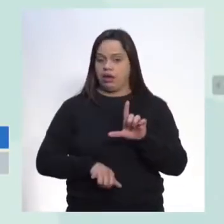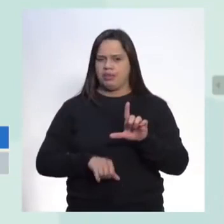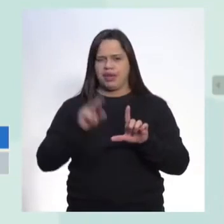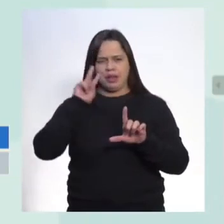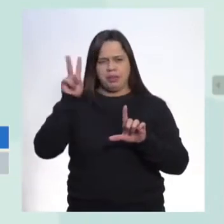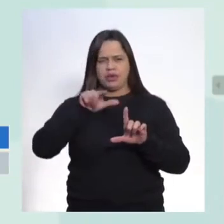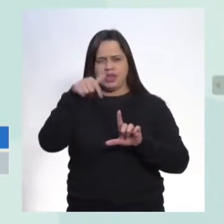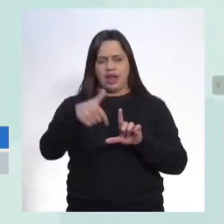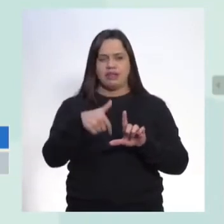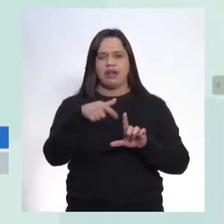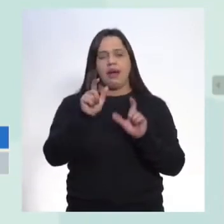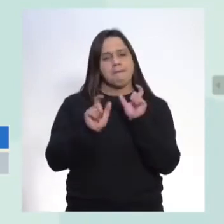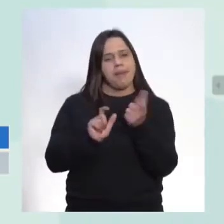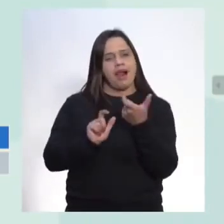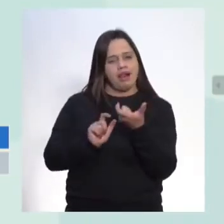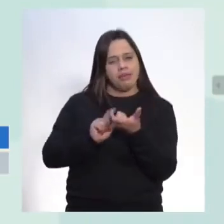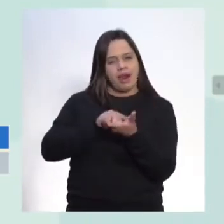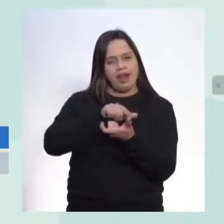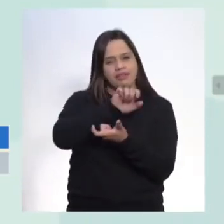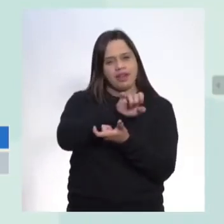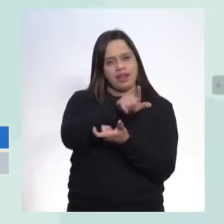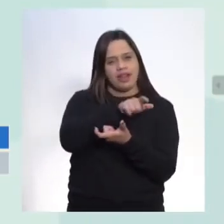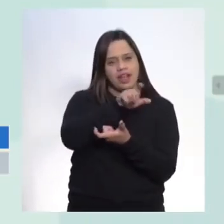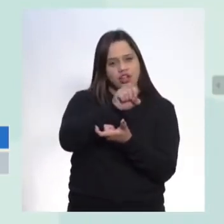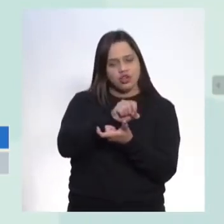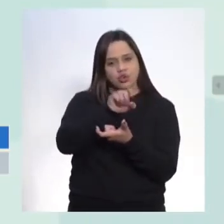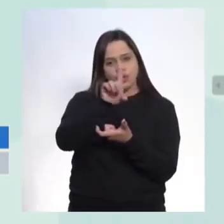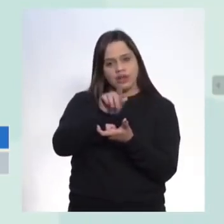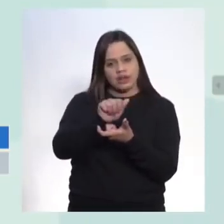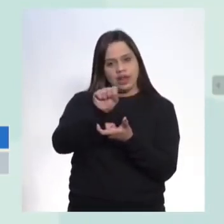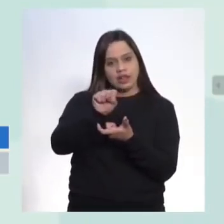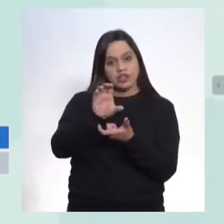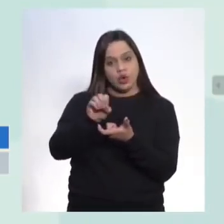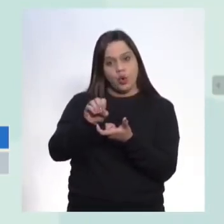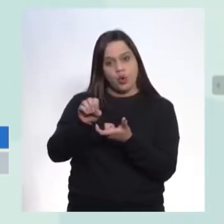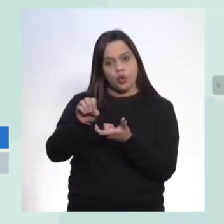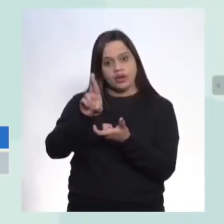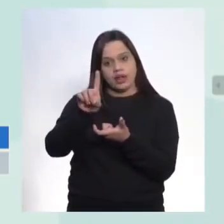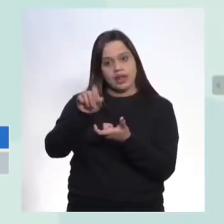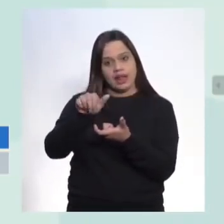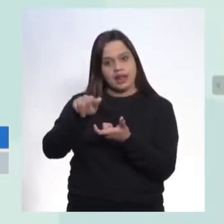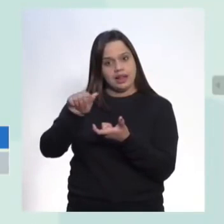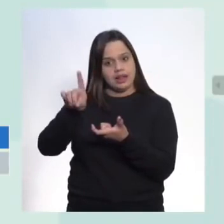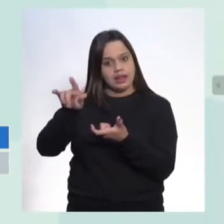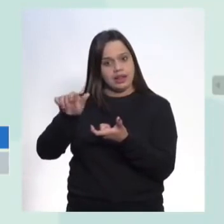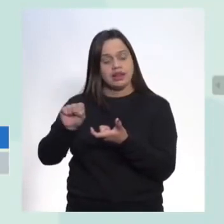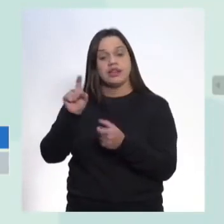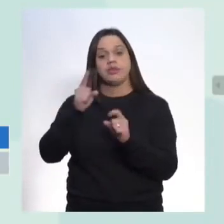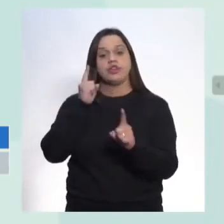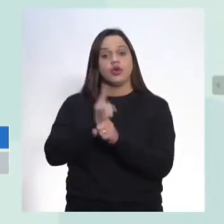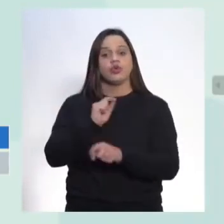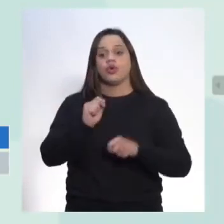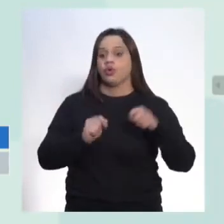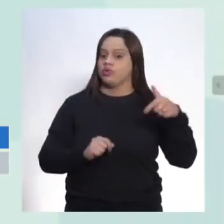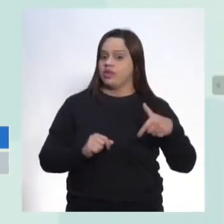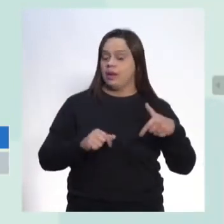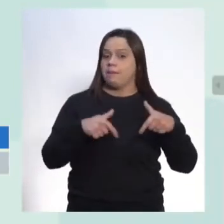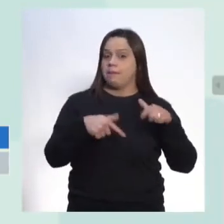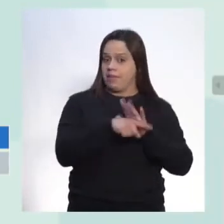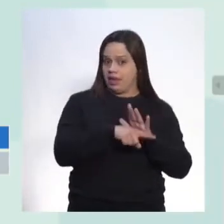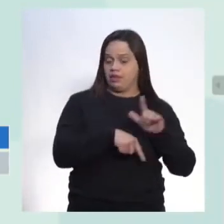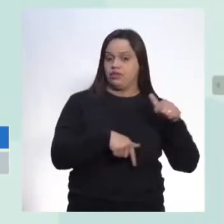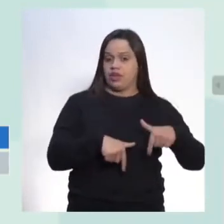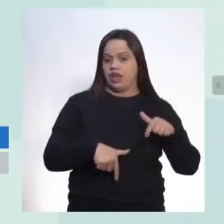palavra também, né? Chegamos aí aonde? Chegamos no menos 6. Parabéns, você acertou tudo, você gabaritou,